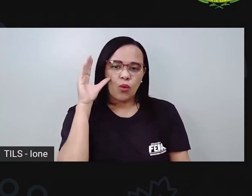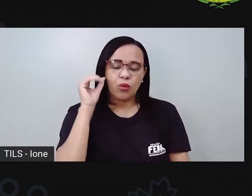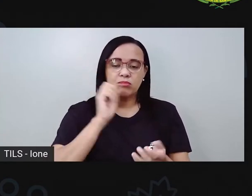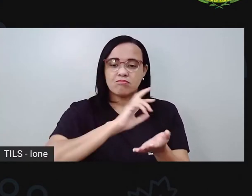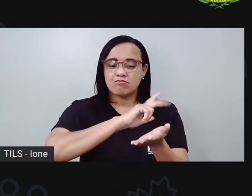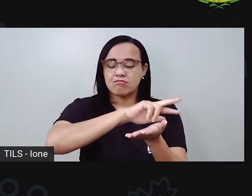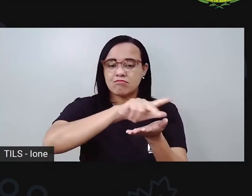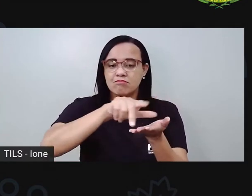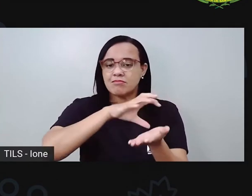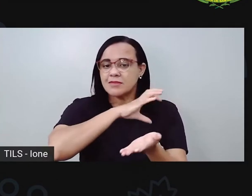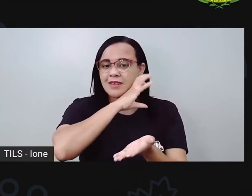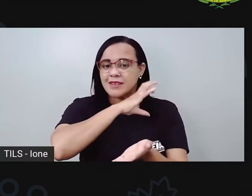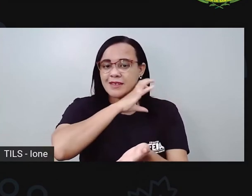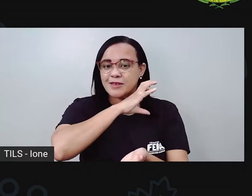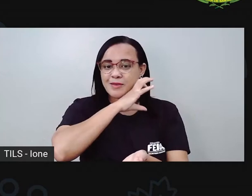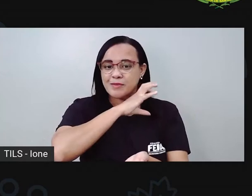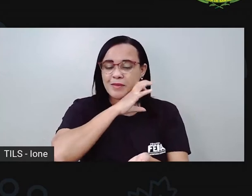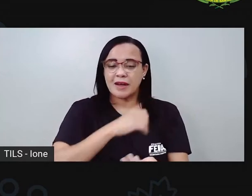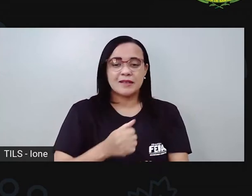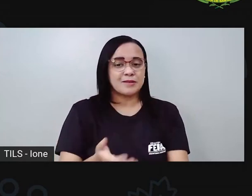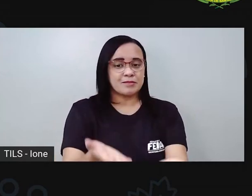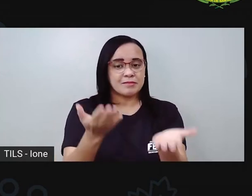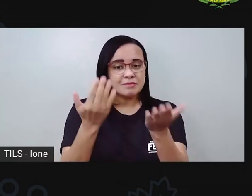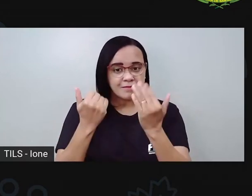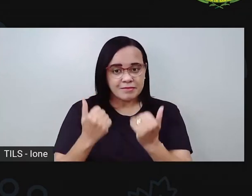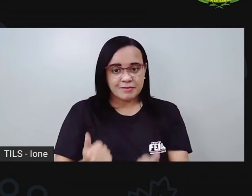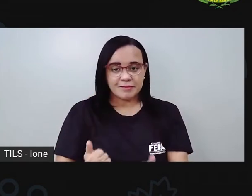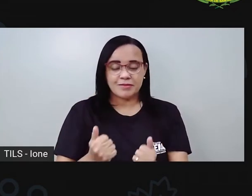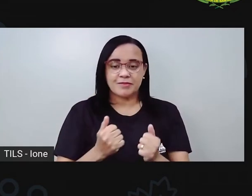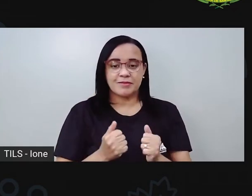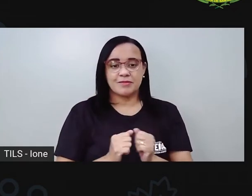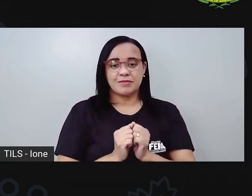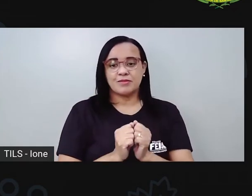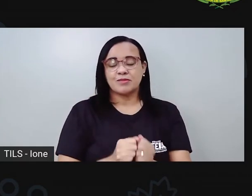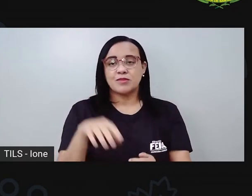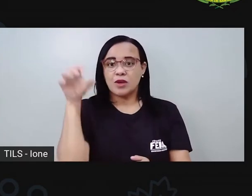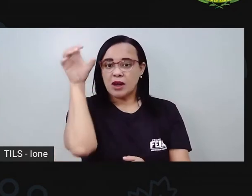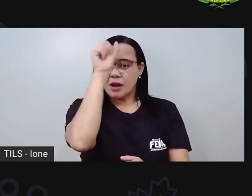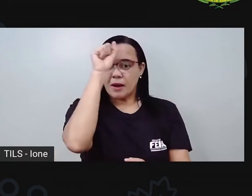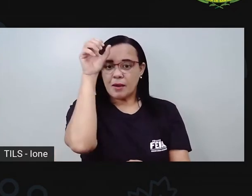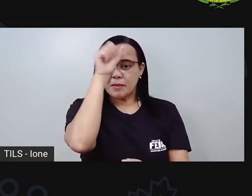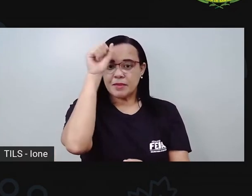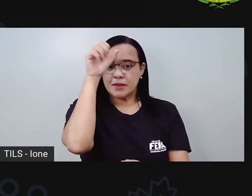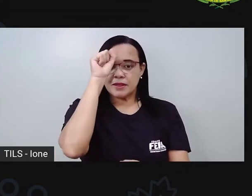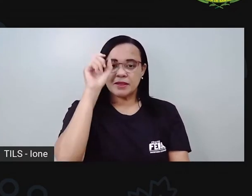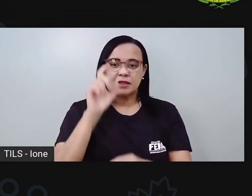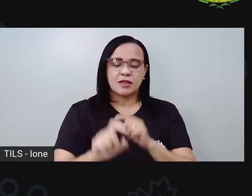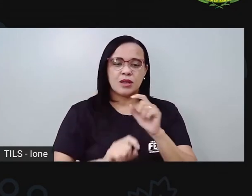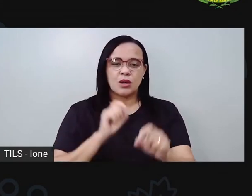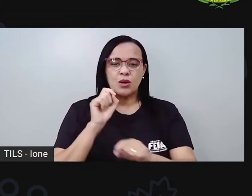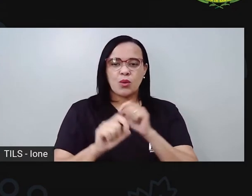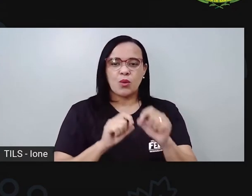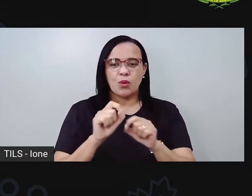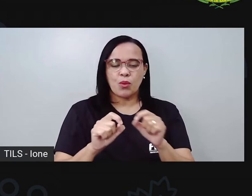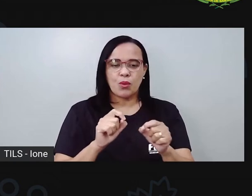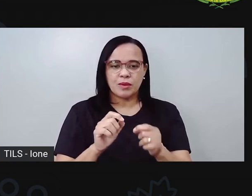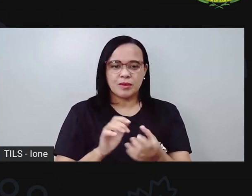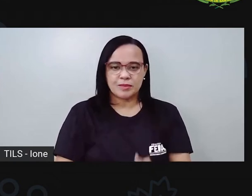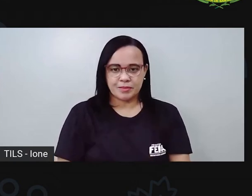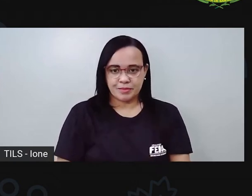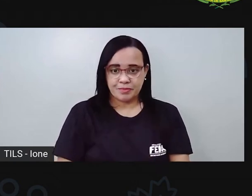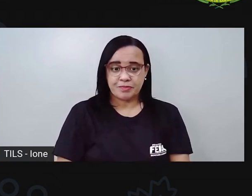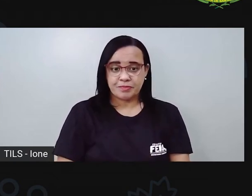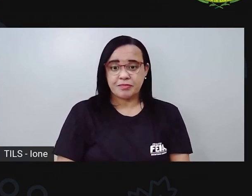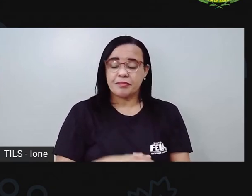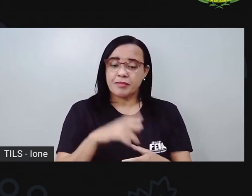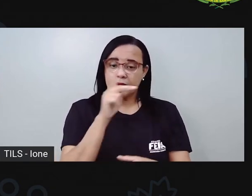animais e também vamos aprender música isso a pro se ela vai ensinar